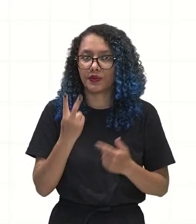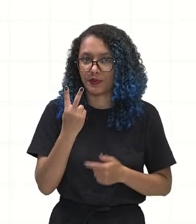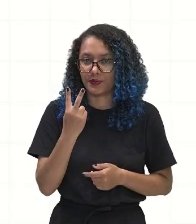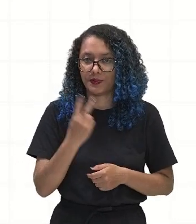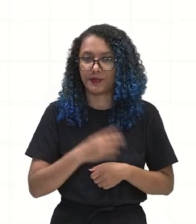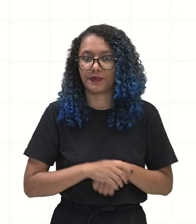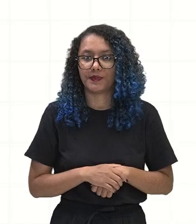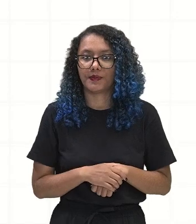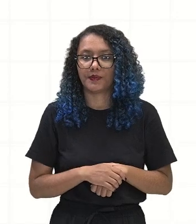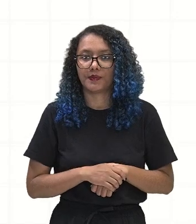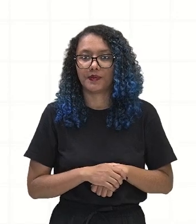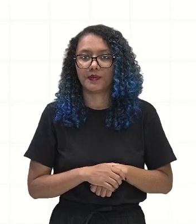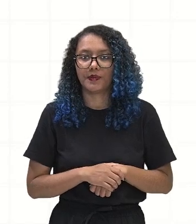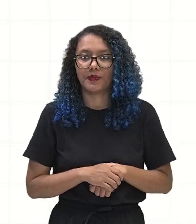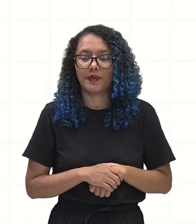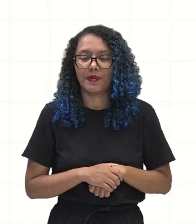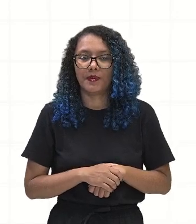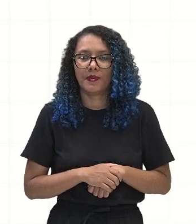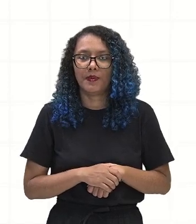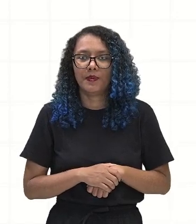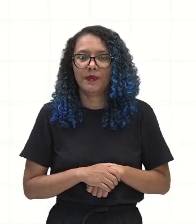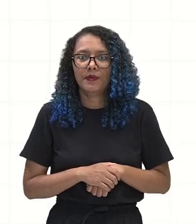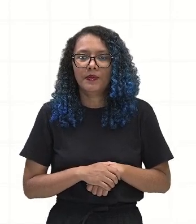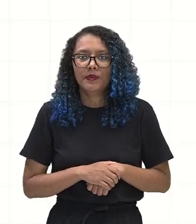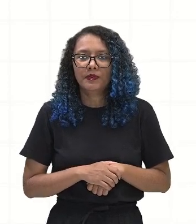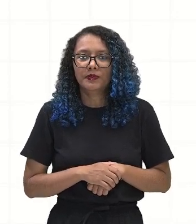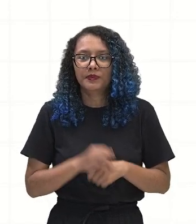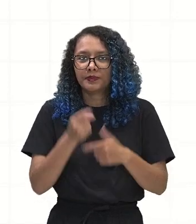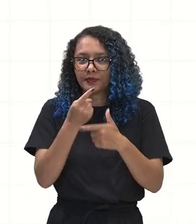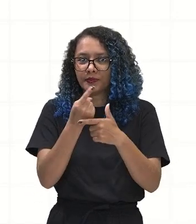2, tá? 1/2.